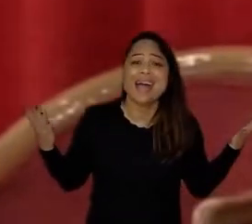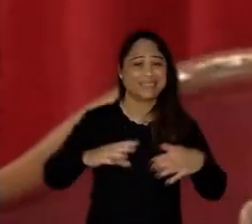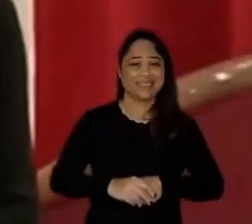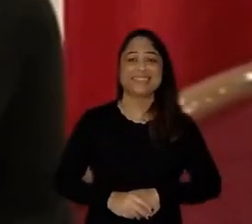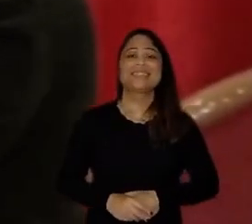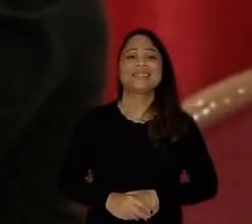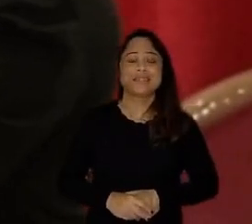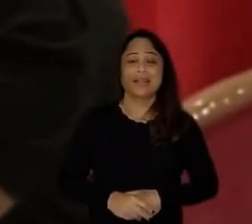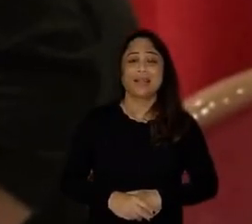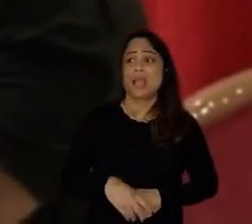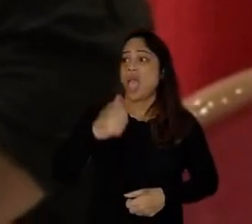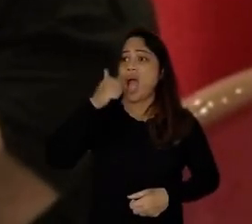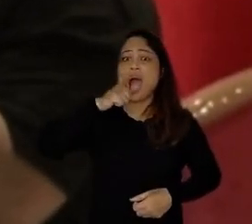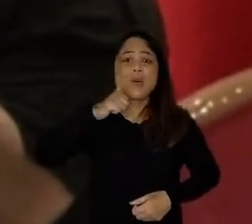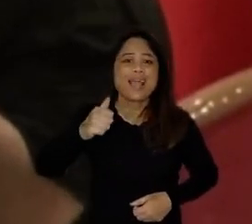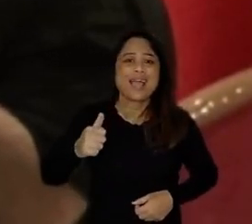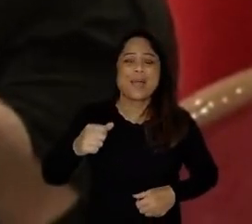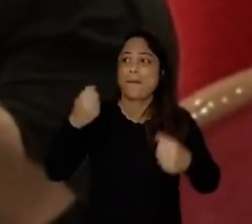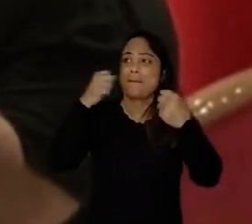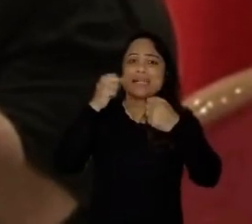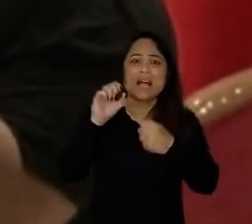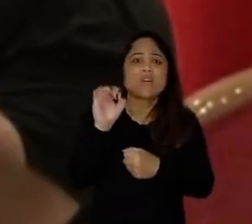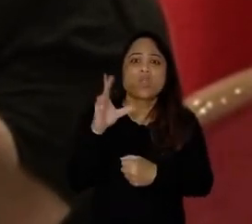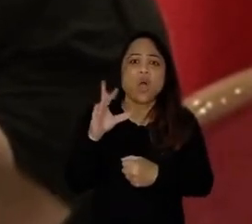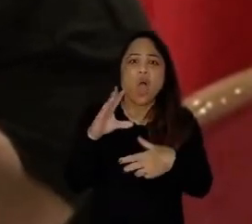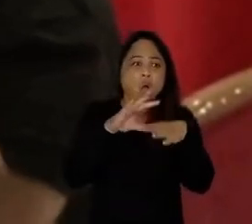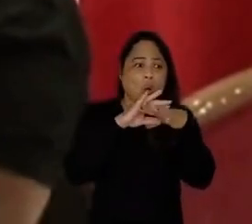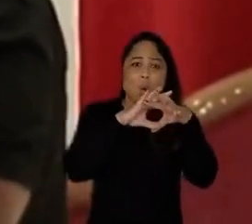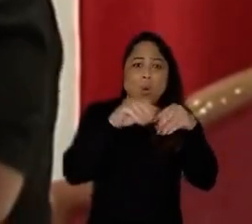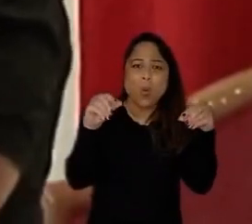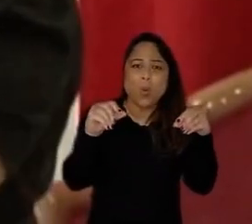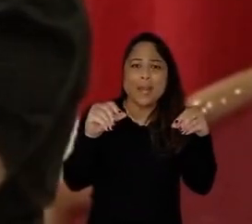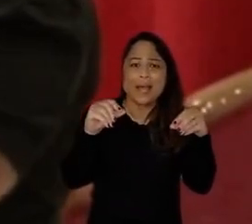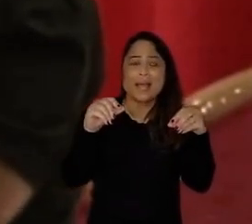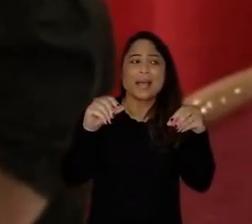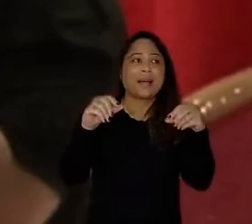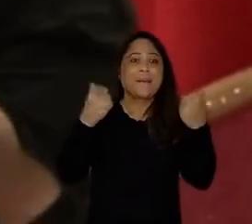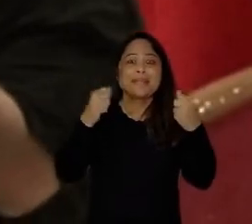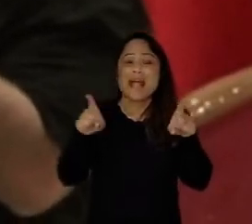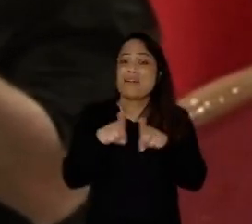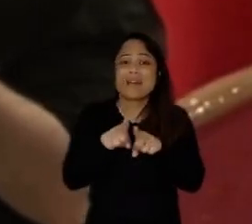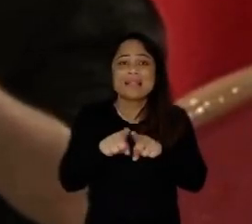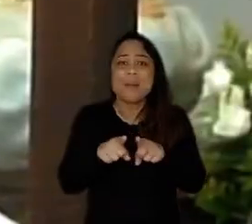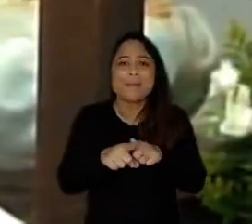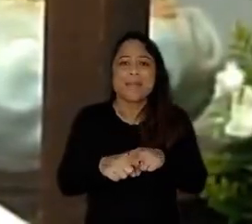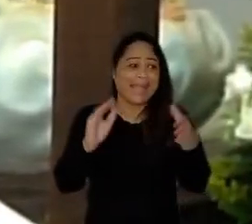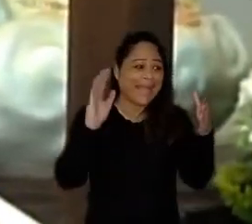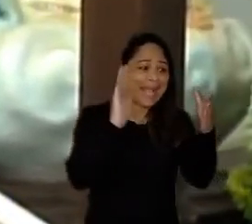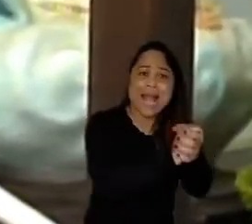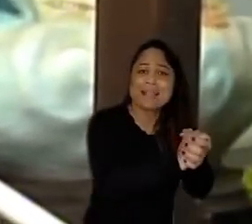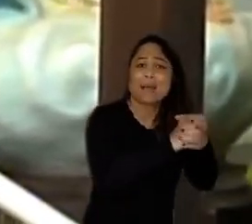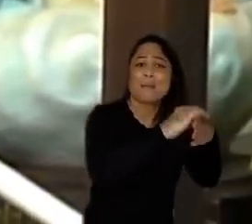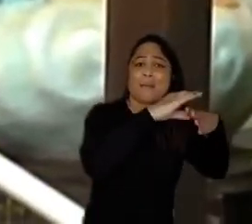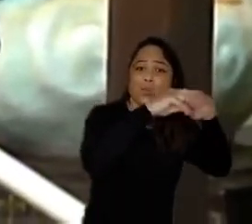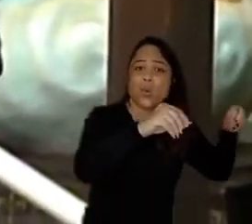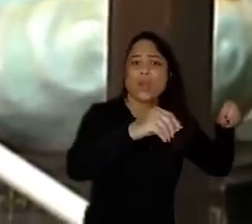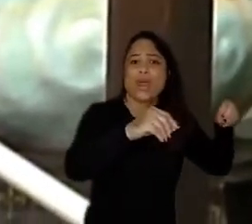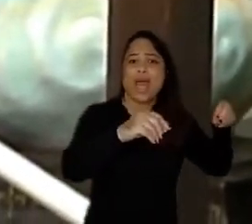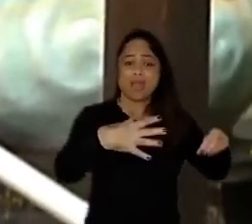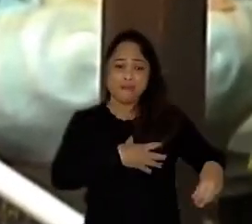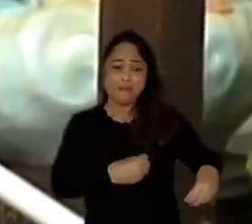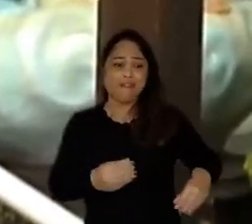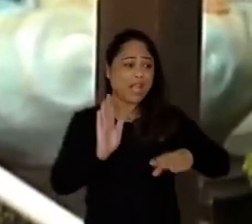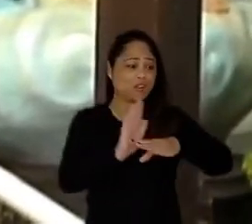resgate dessa mulher não é simplesmente uma cura pessoal, vai ser o resgate do seu casamento, o resgate dos seus